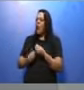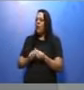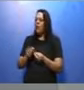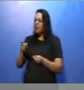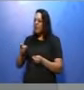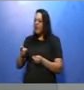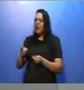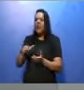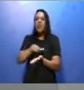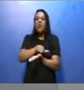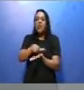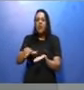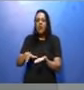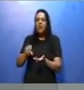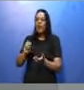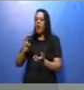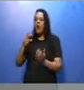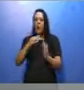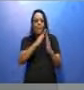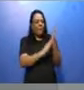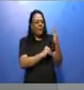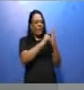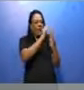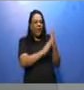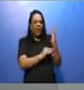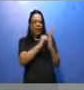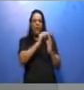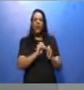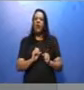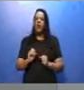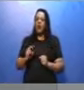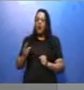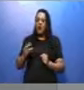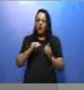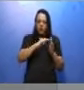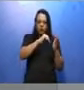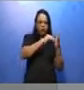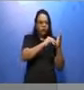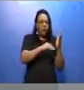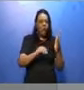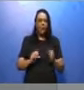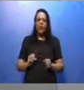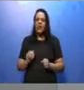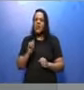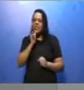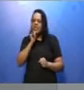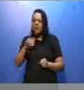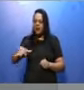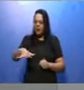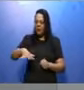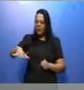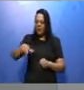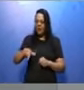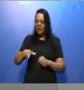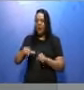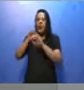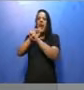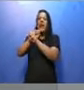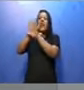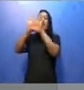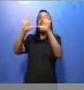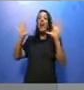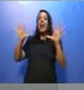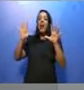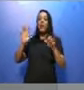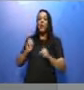pode ser pintada, ela pode ser descascada. Uma sala, um ambiente, ele pode ser claro,